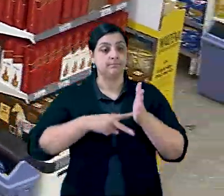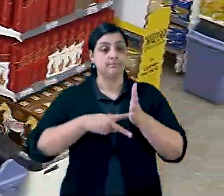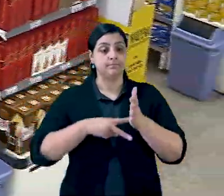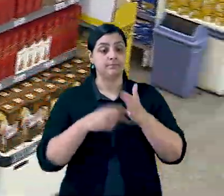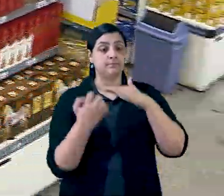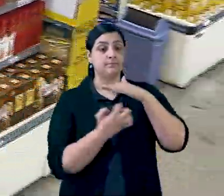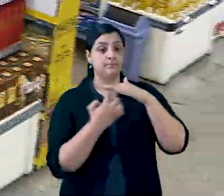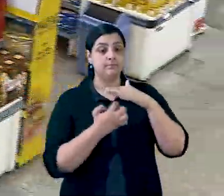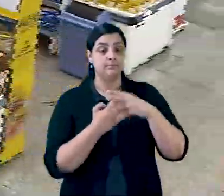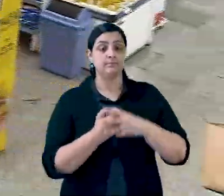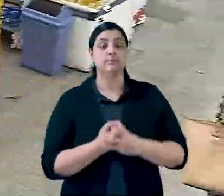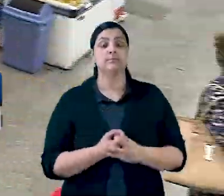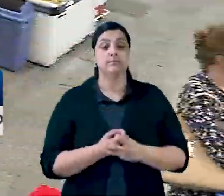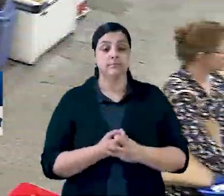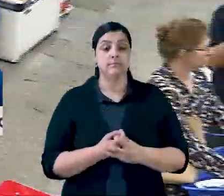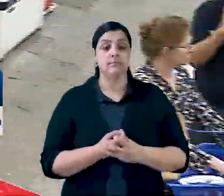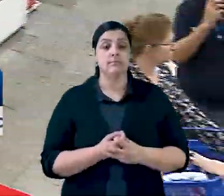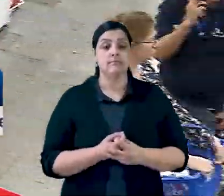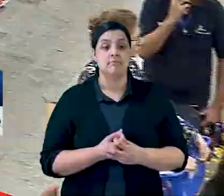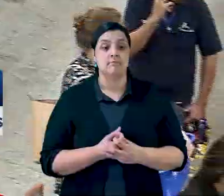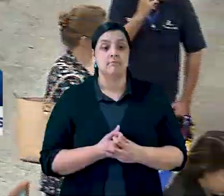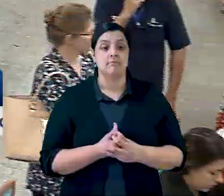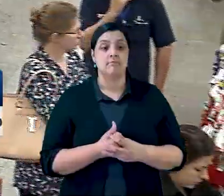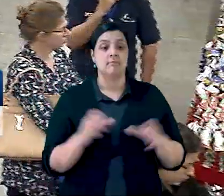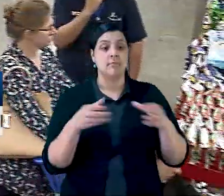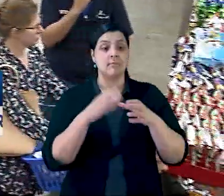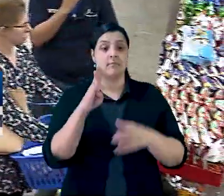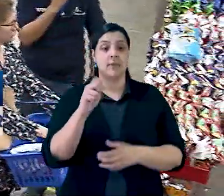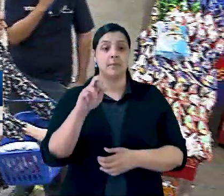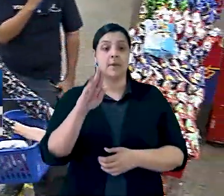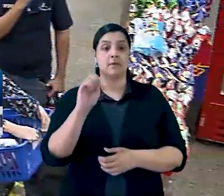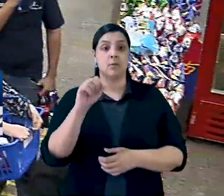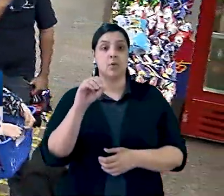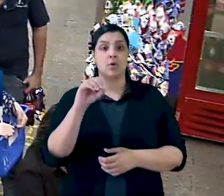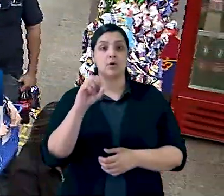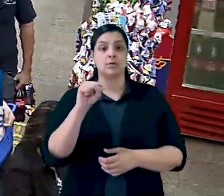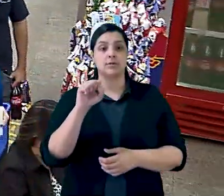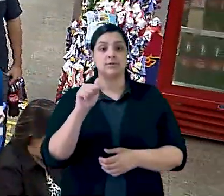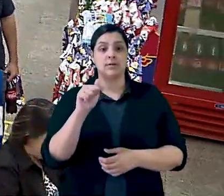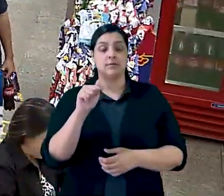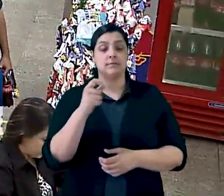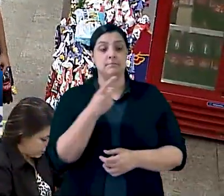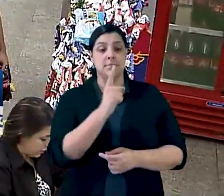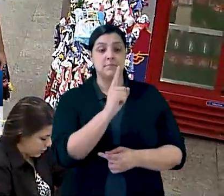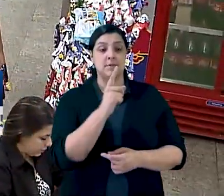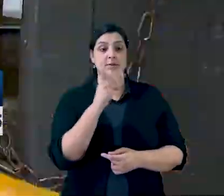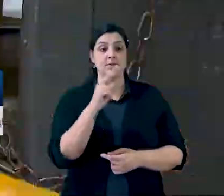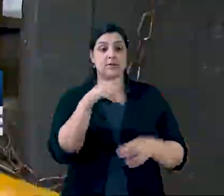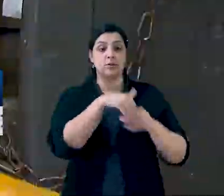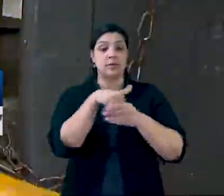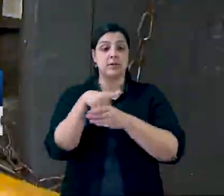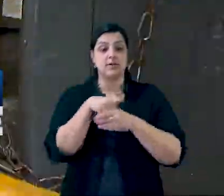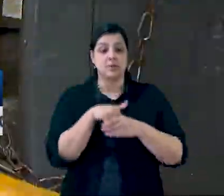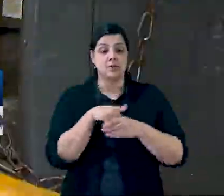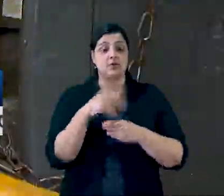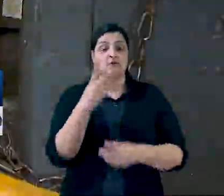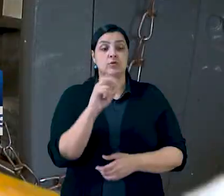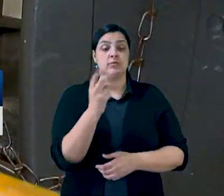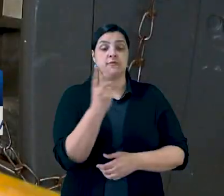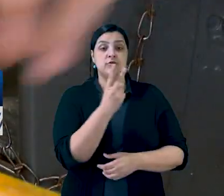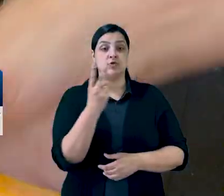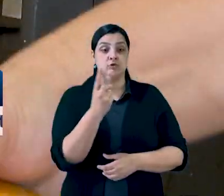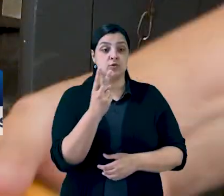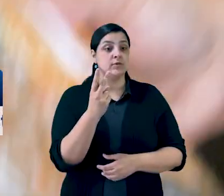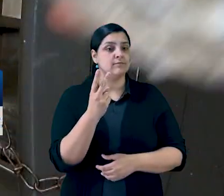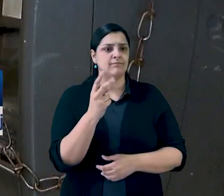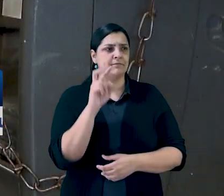acordo com o sindicato da categoria, a rede de supermercados G. Barbosa não considerou os dias de 1º e 2º turnos das eleições